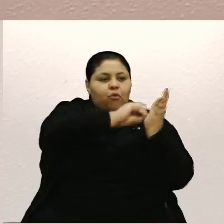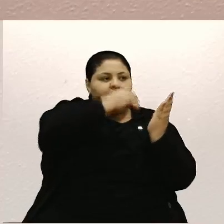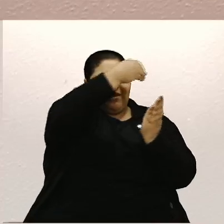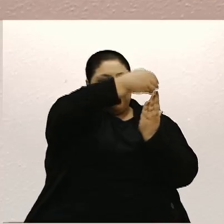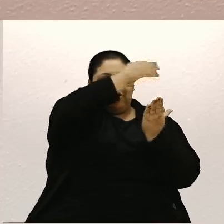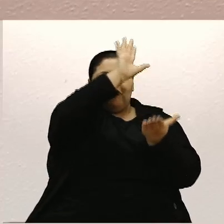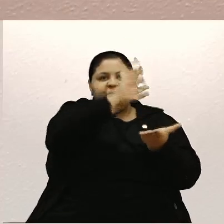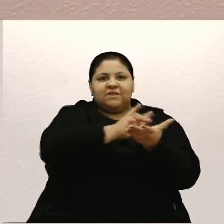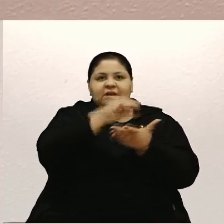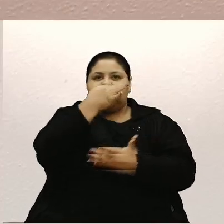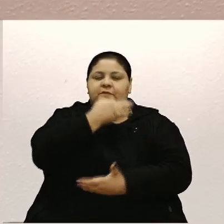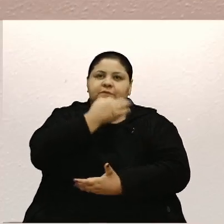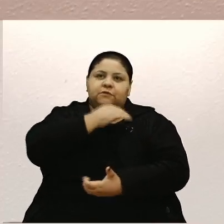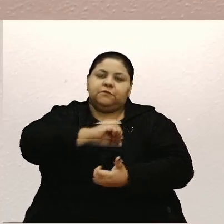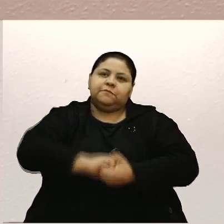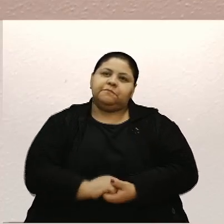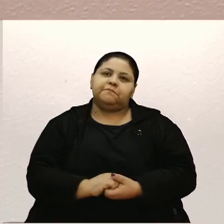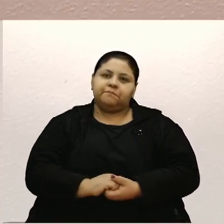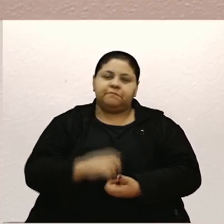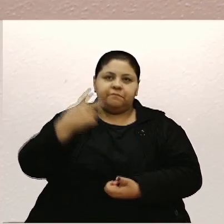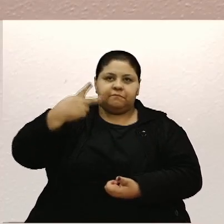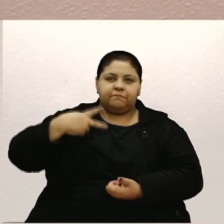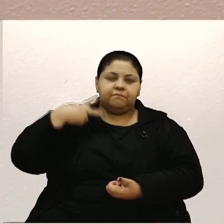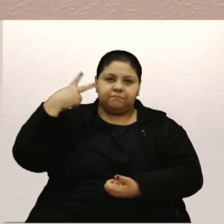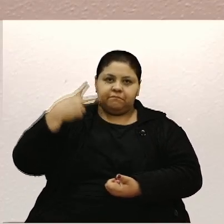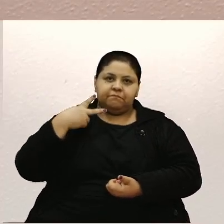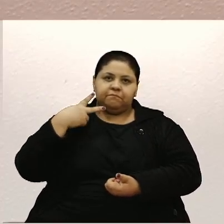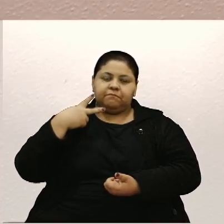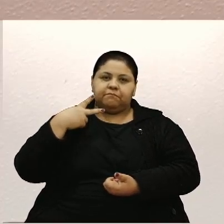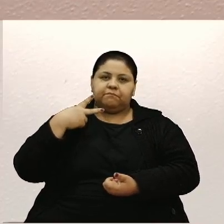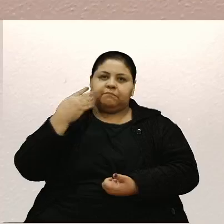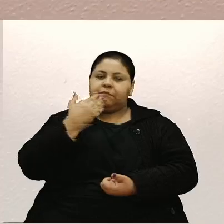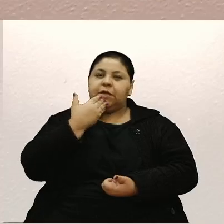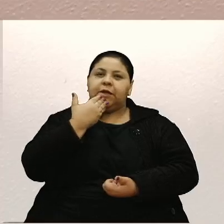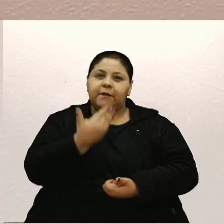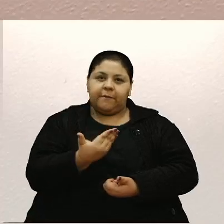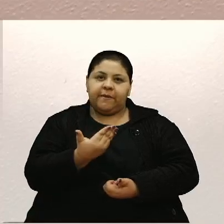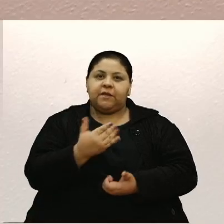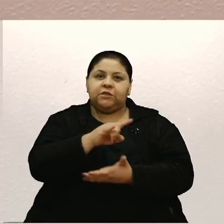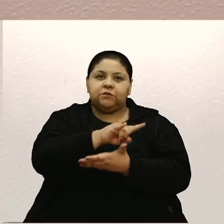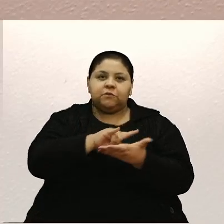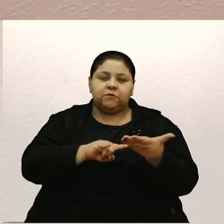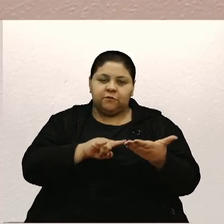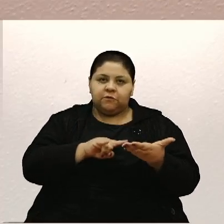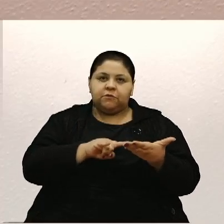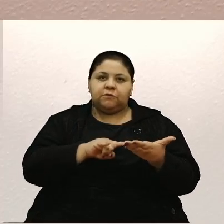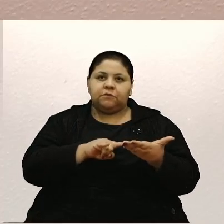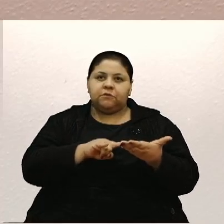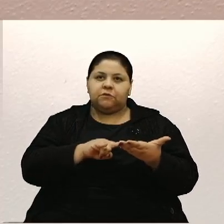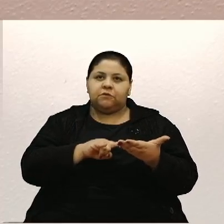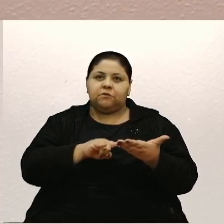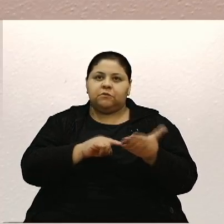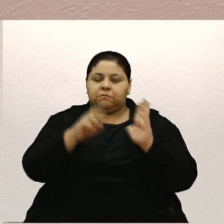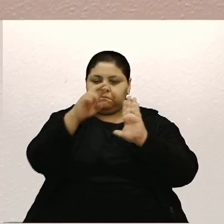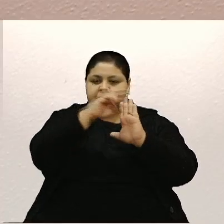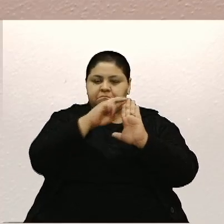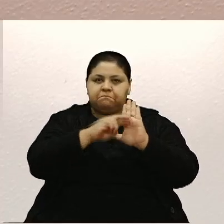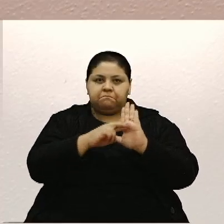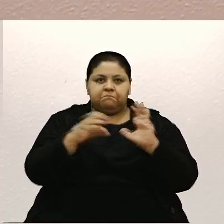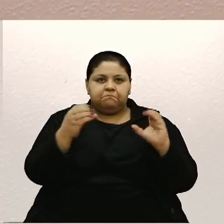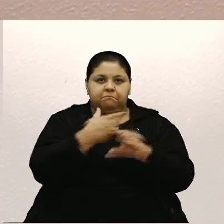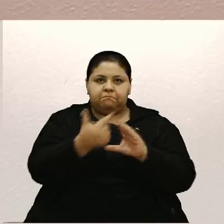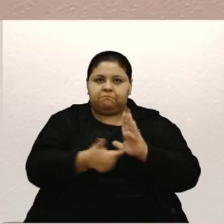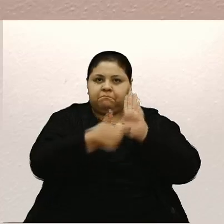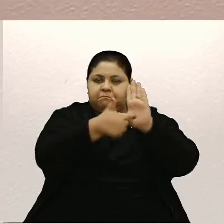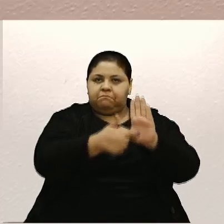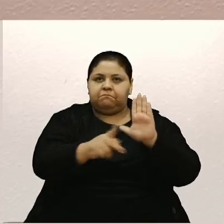de Caxias do Sul. O vereador que subscreve este documento, seguindo as normas regimentais, apresenta o projeto